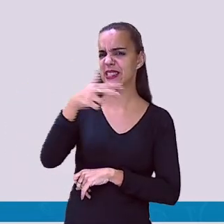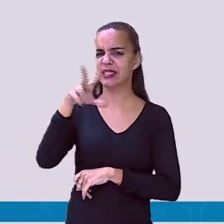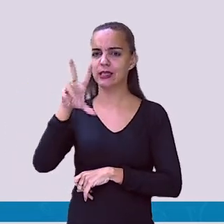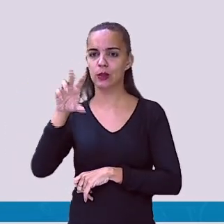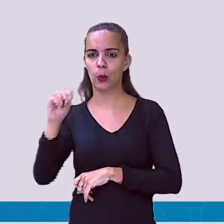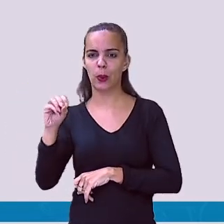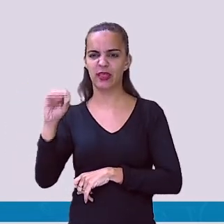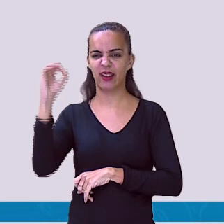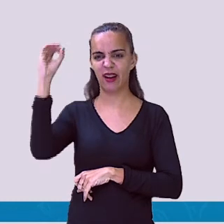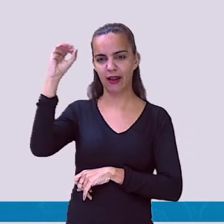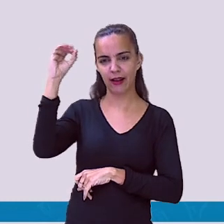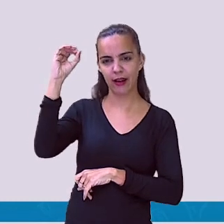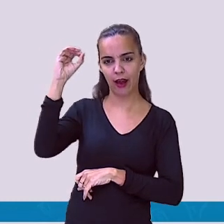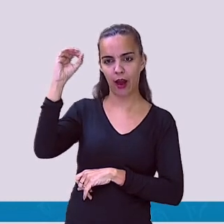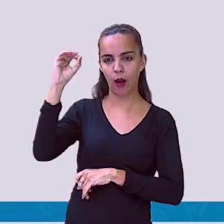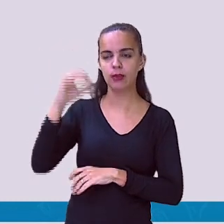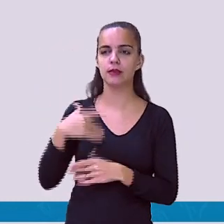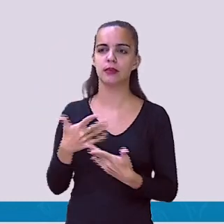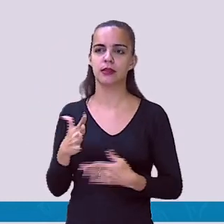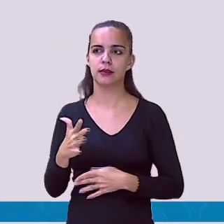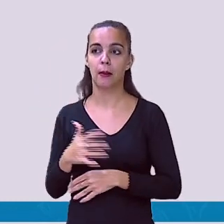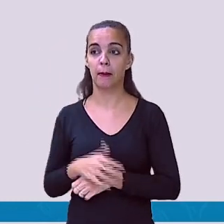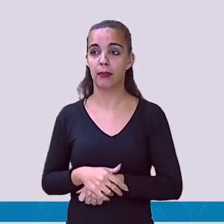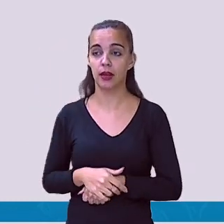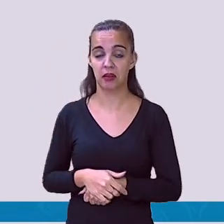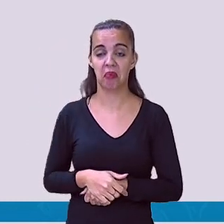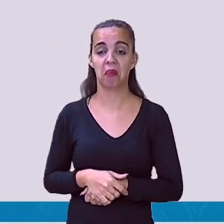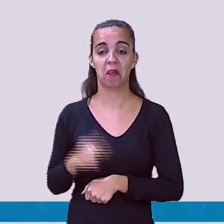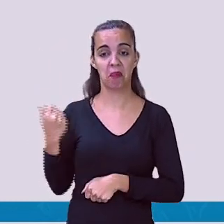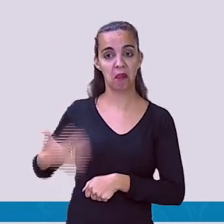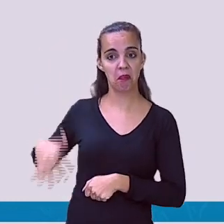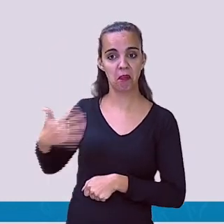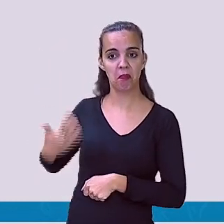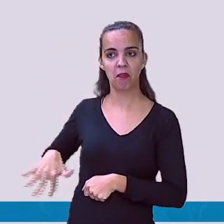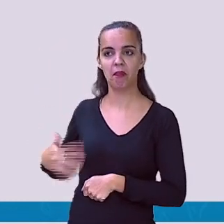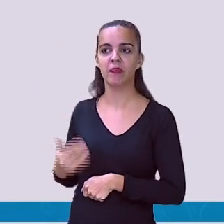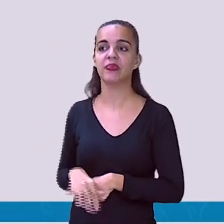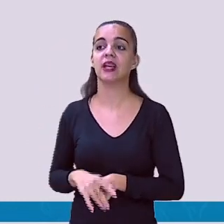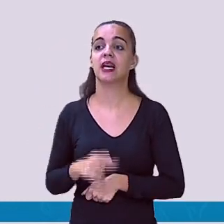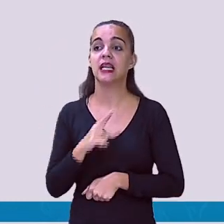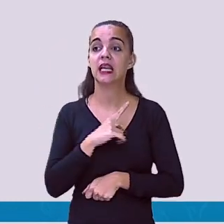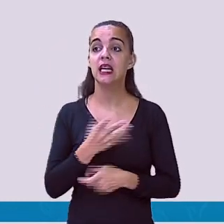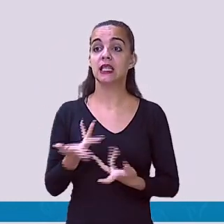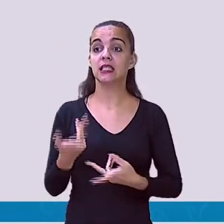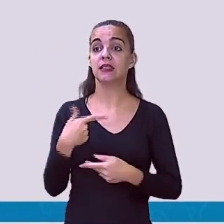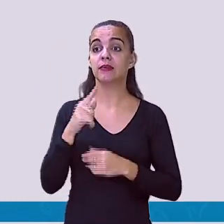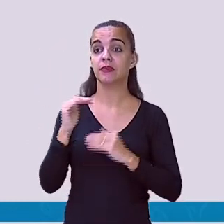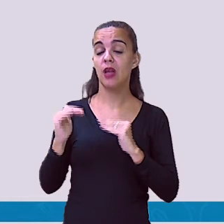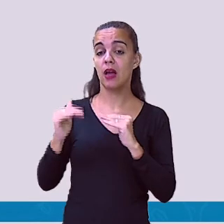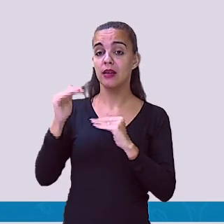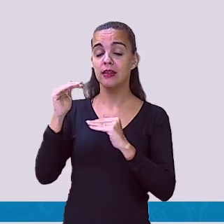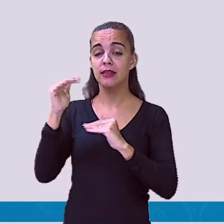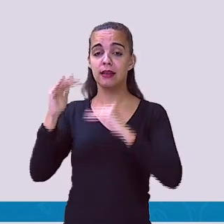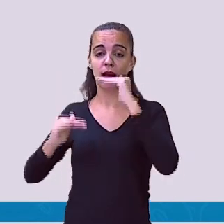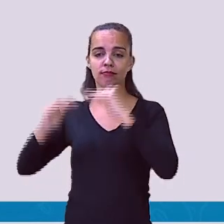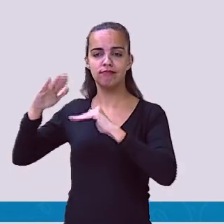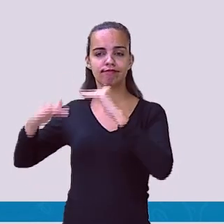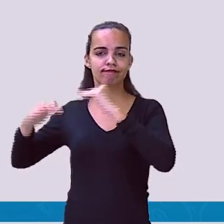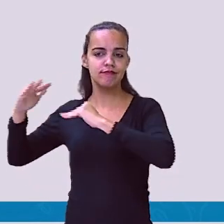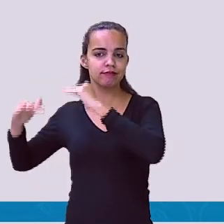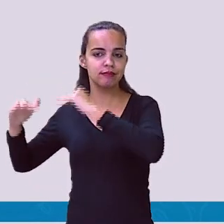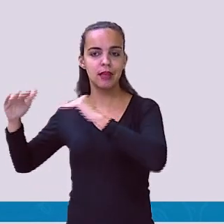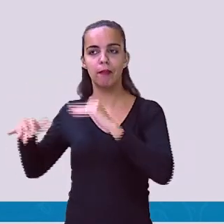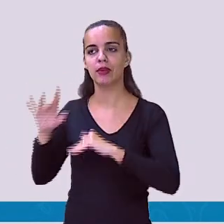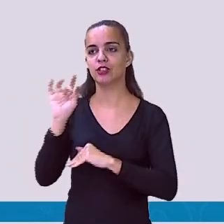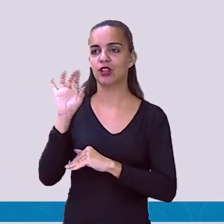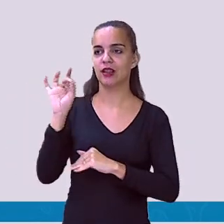Quem é que está alcançando essa temperatura? É a gasolina. Então, é essa parte do petróleo que está em ebulição.